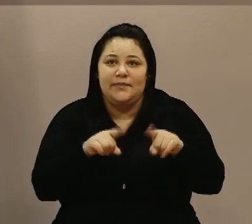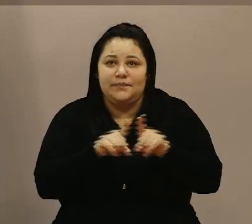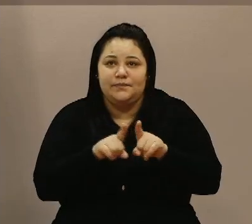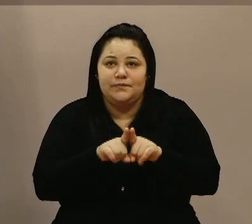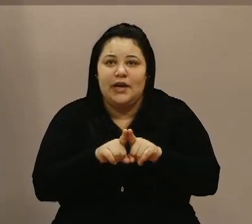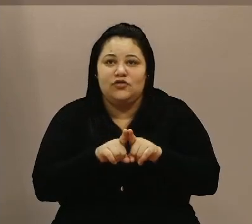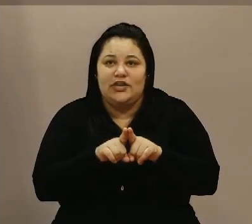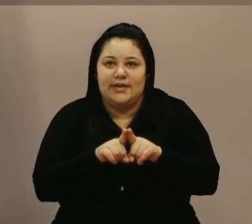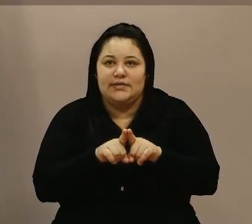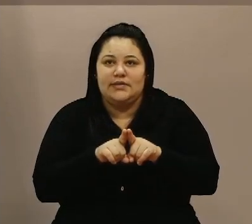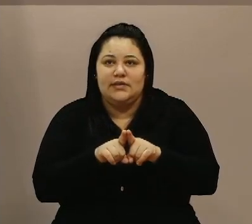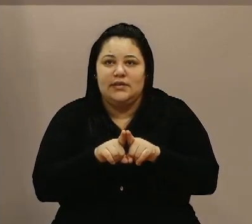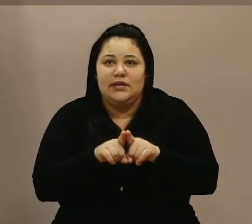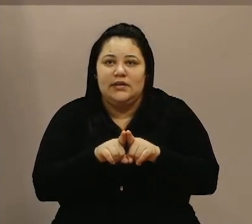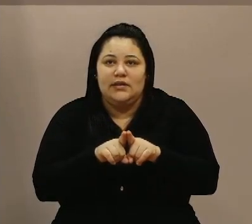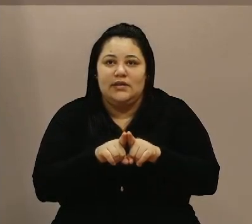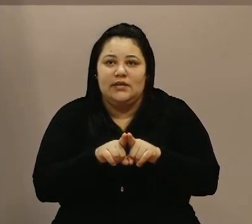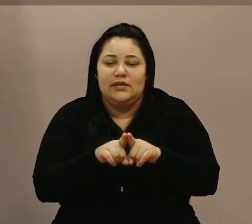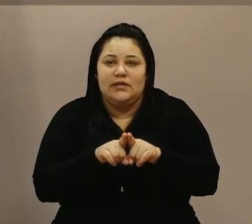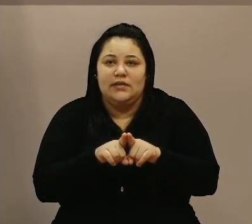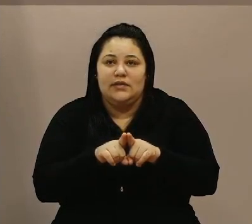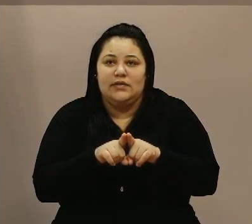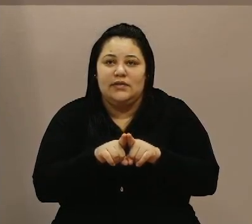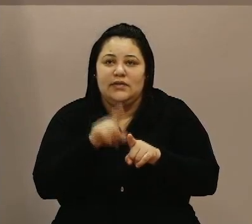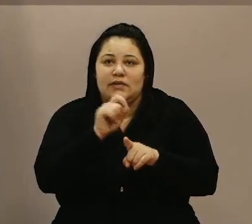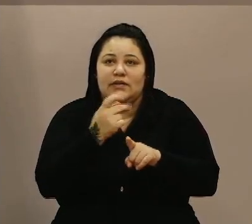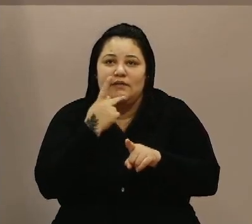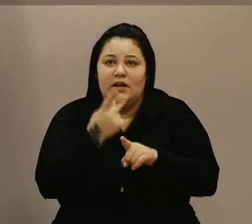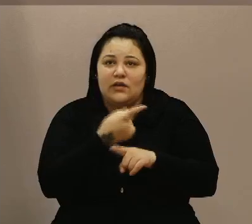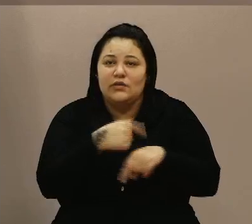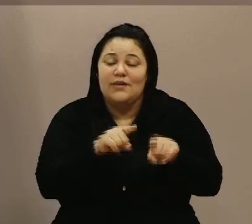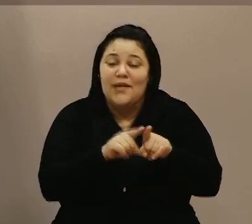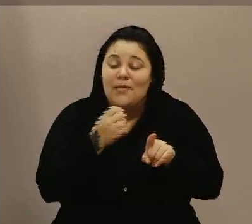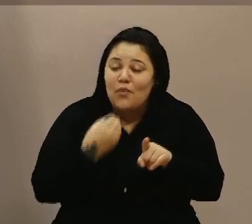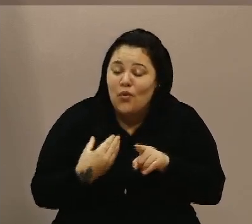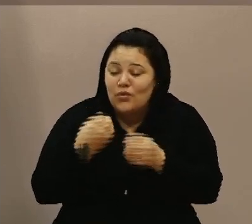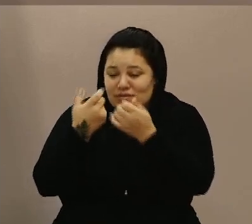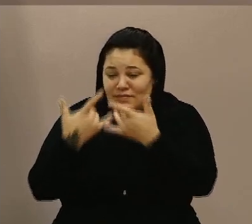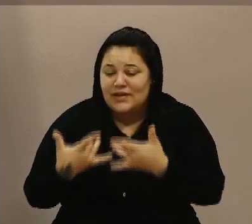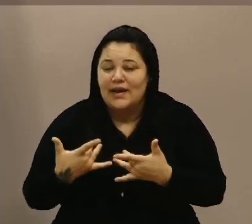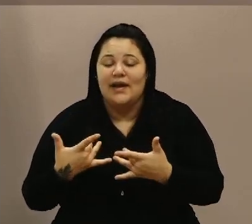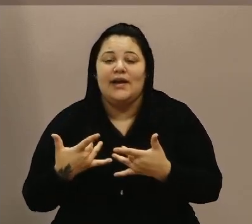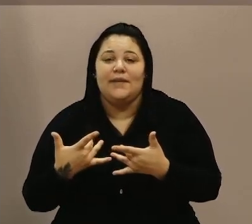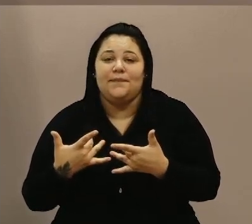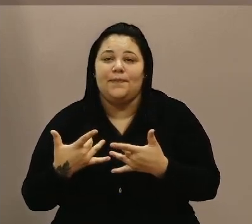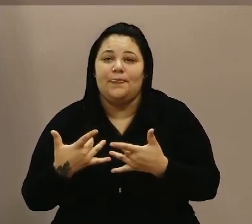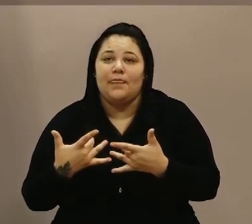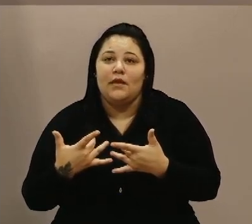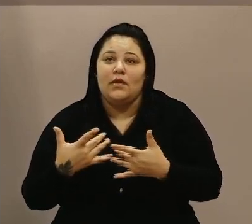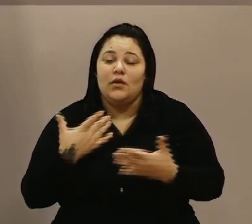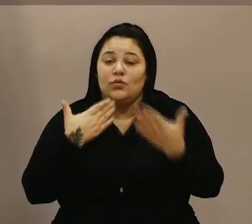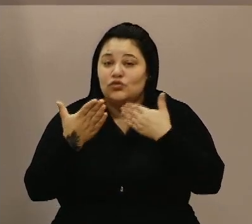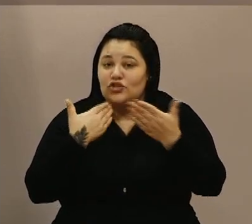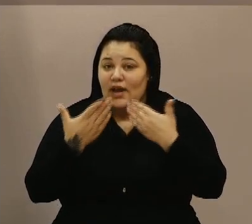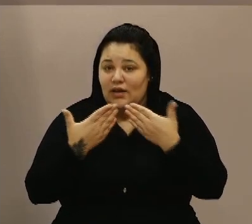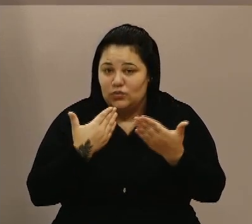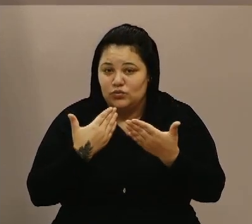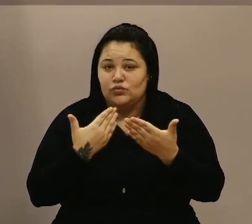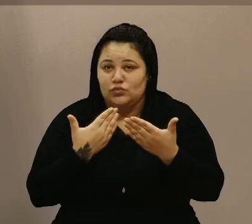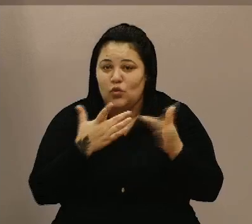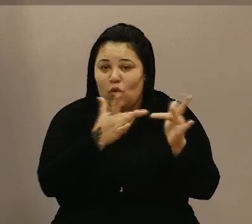o nosso secretário Fiuza, que sempre usa muito bom termo e o diálogo